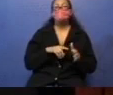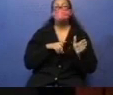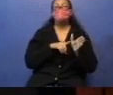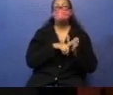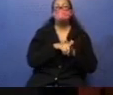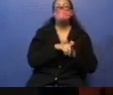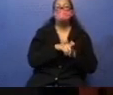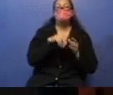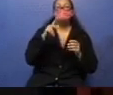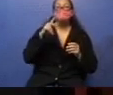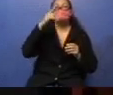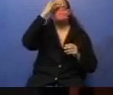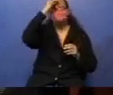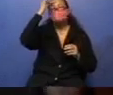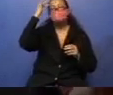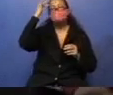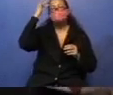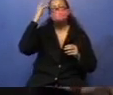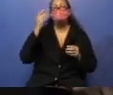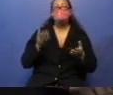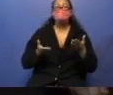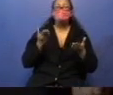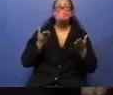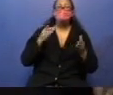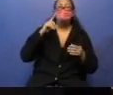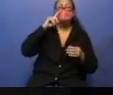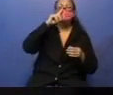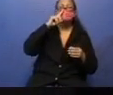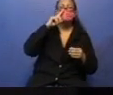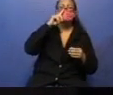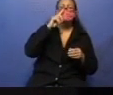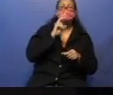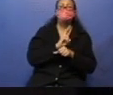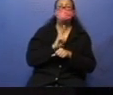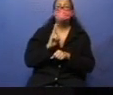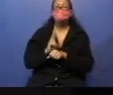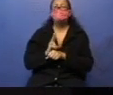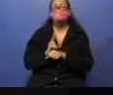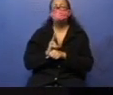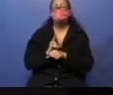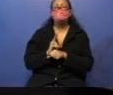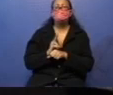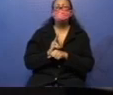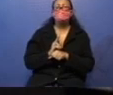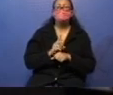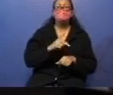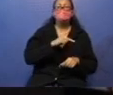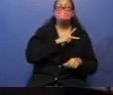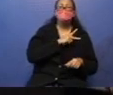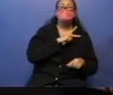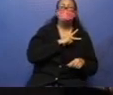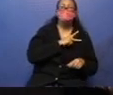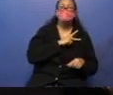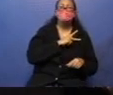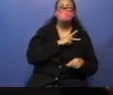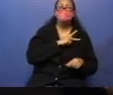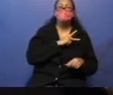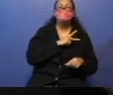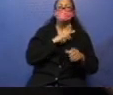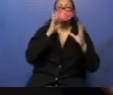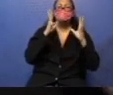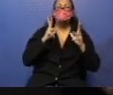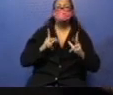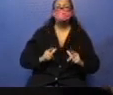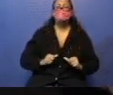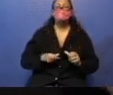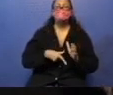Pergunta lá para as pessoas, quais cuidados você tem com a higiene pessoal antes de cozinhar? A pessoa